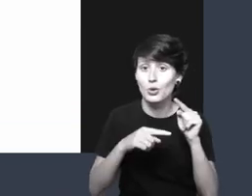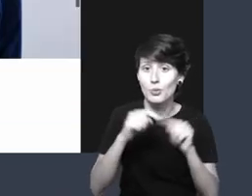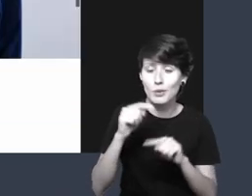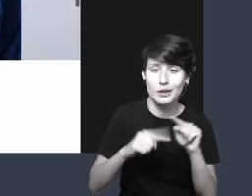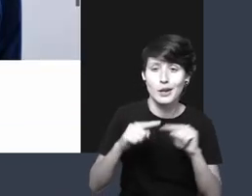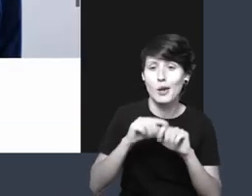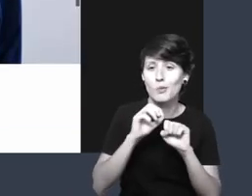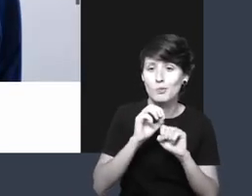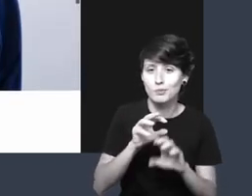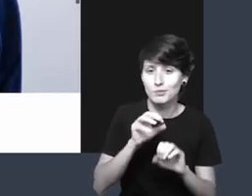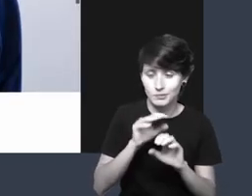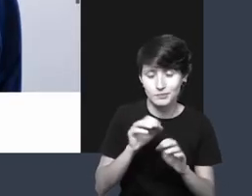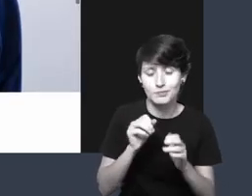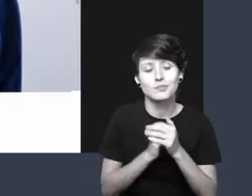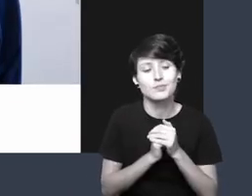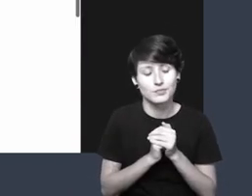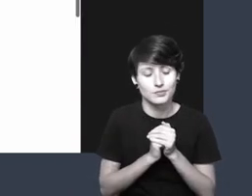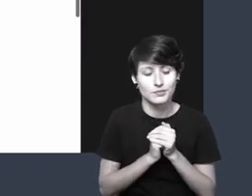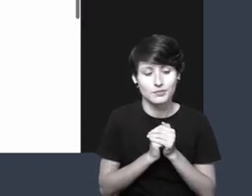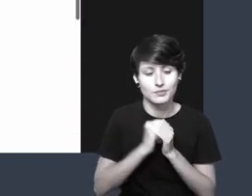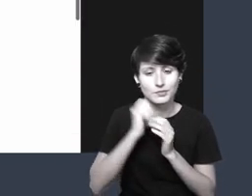educação, né?